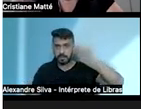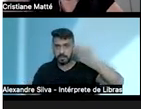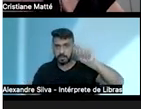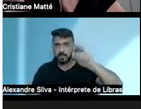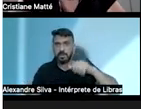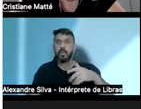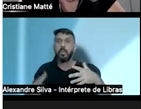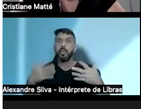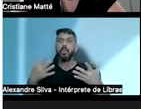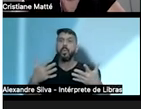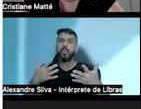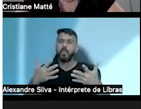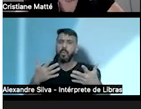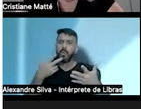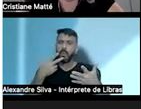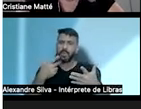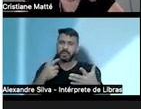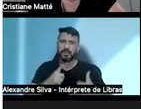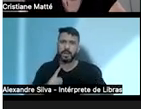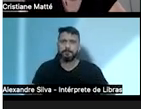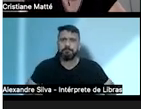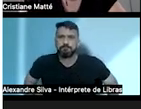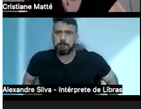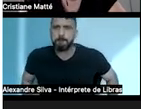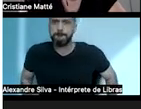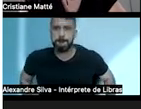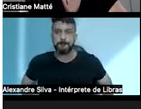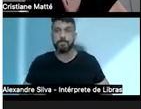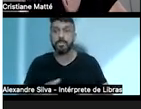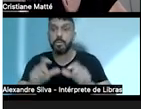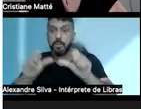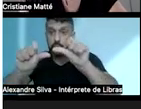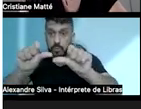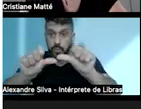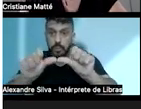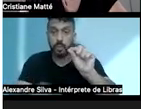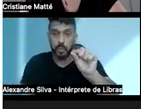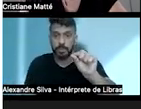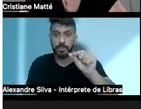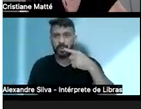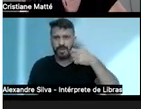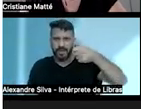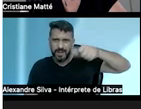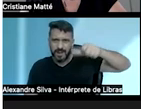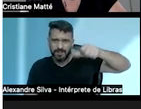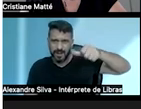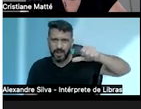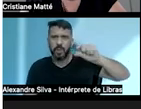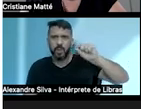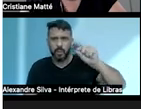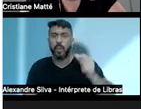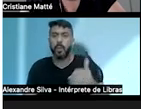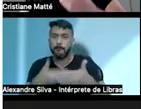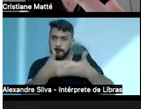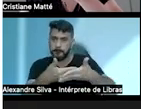são os efeitos que a gente vai ter em função dessas alterações. Quando a gente vai avaliar F1, então vai avaliar o bebezinho